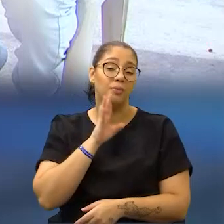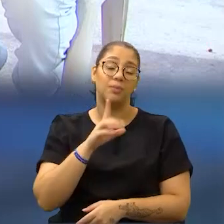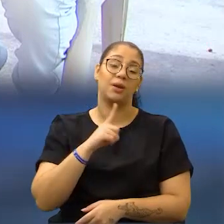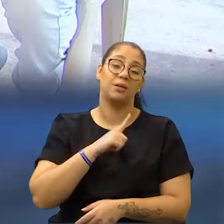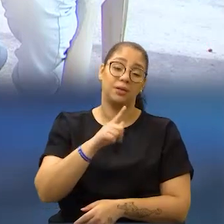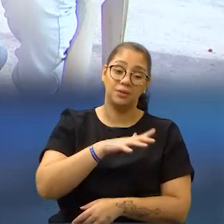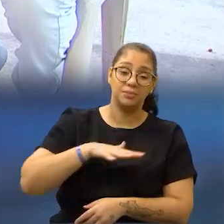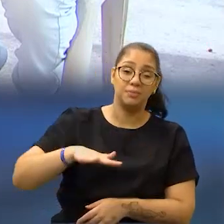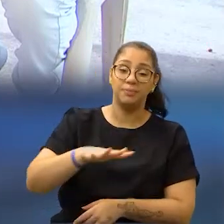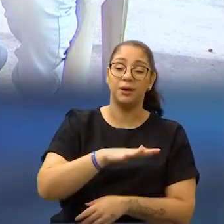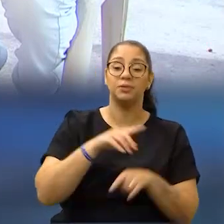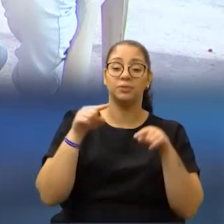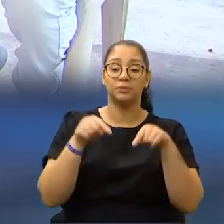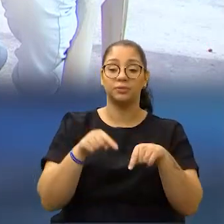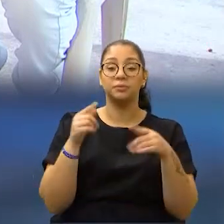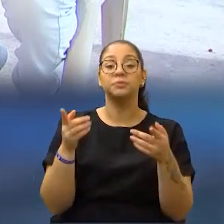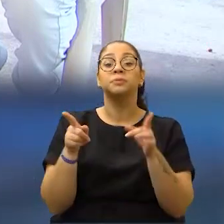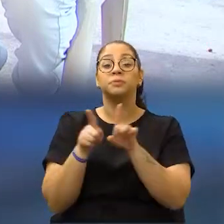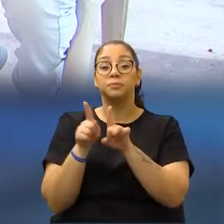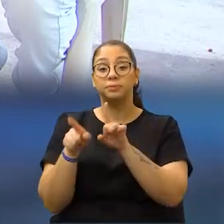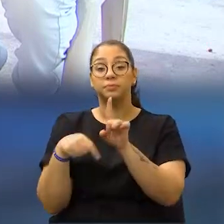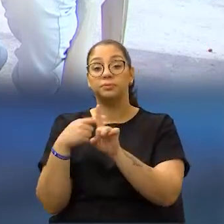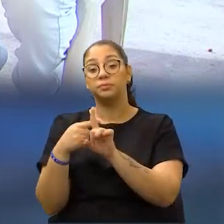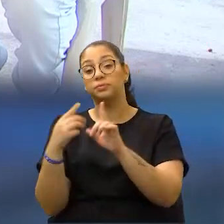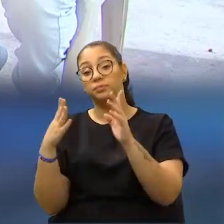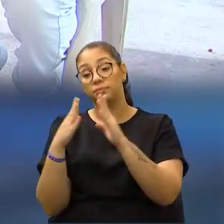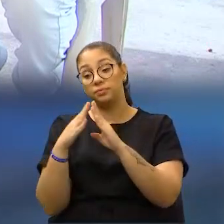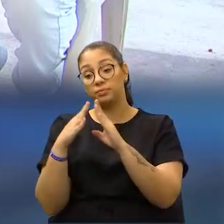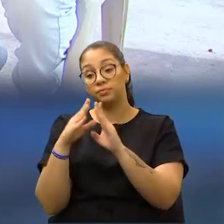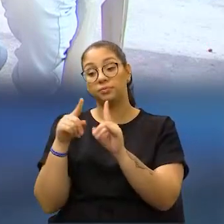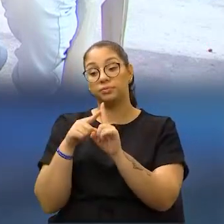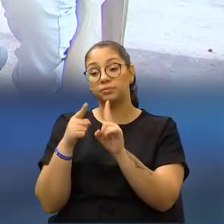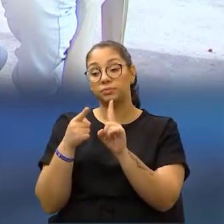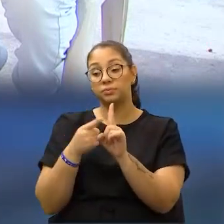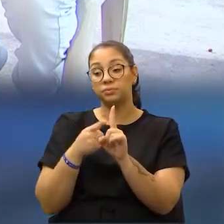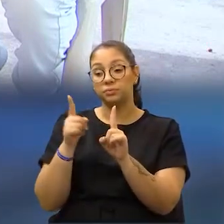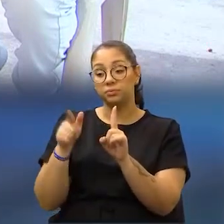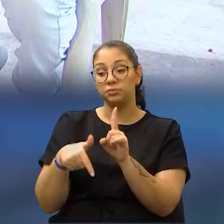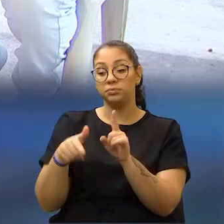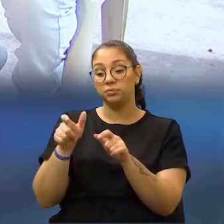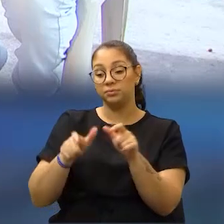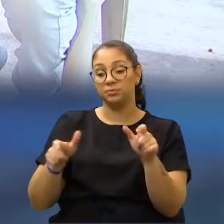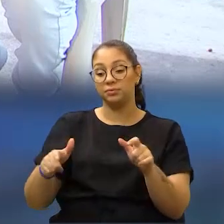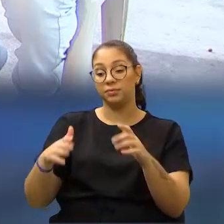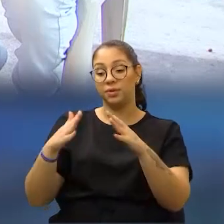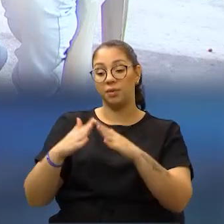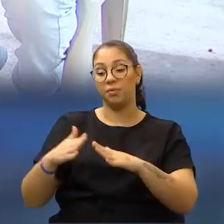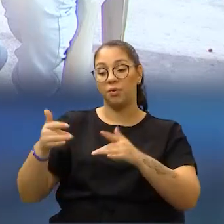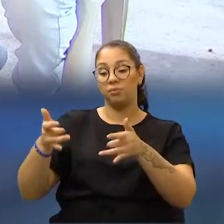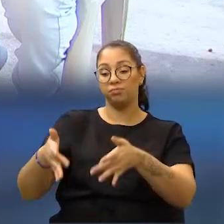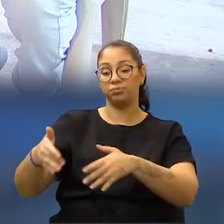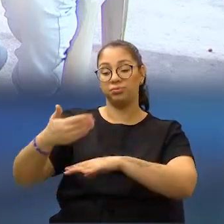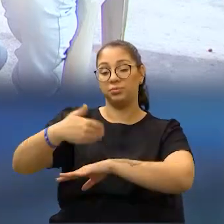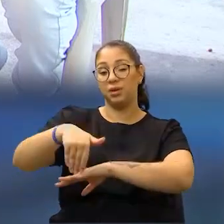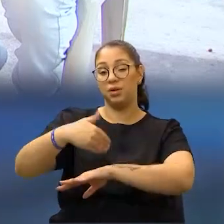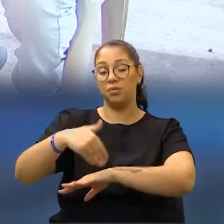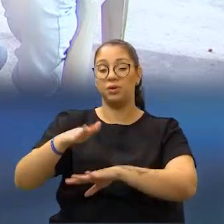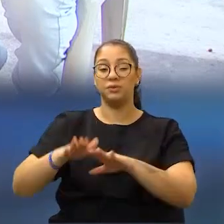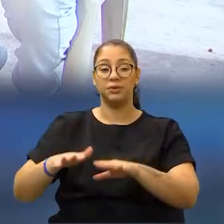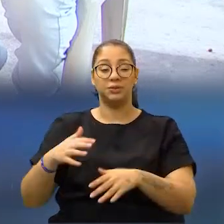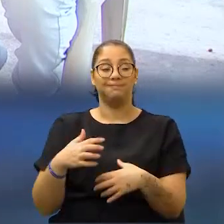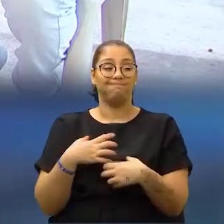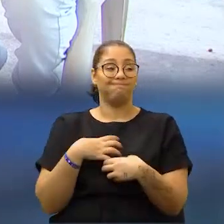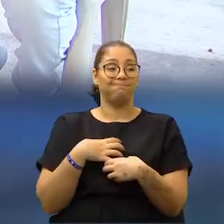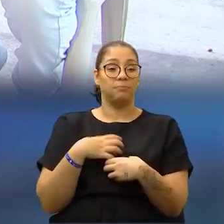legal, saber que elas podem contar com um espaço como esse. E a gestante a moradora de rua, às vezes, né,